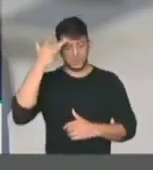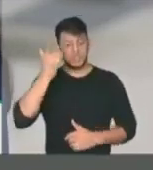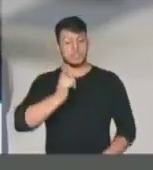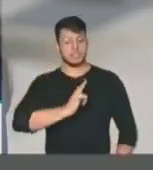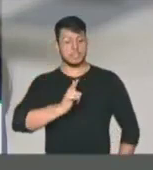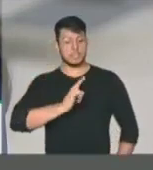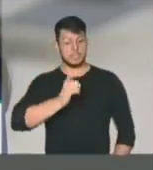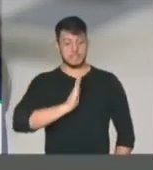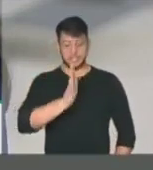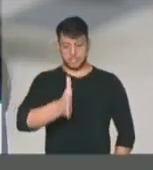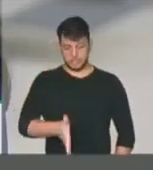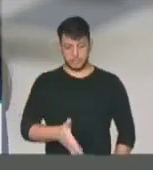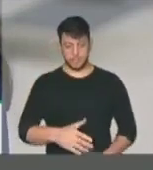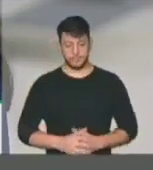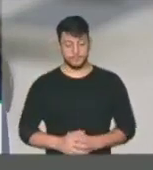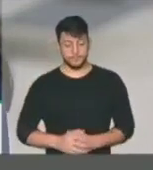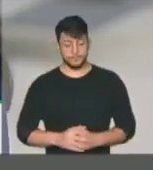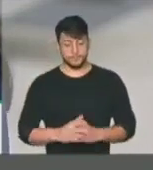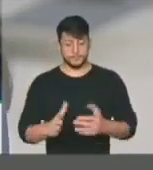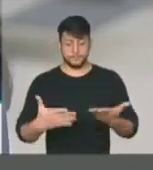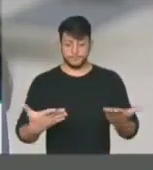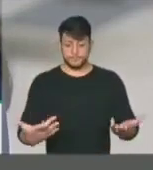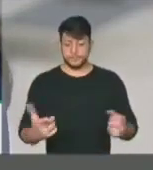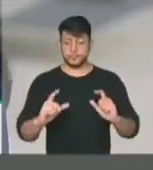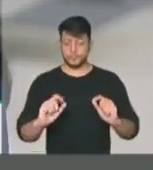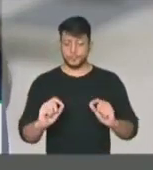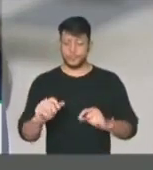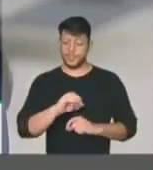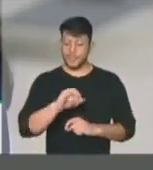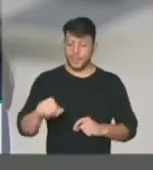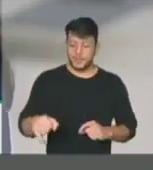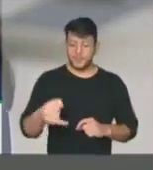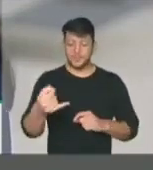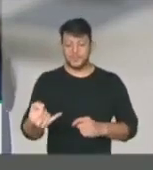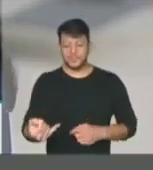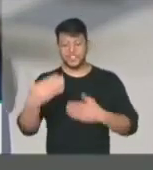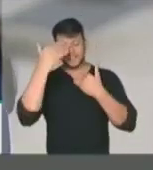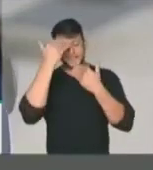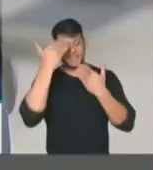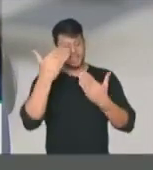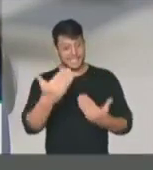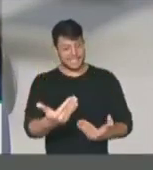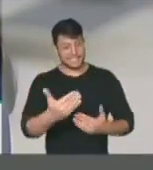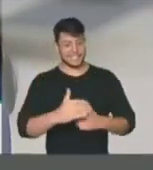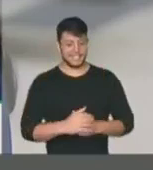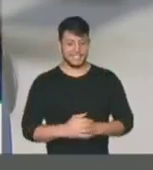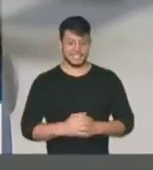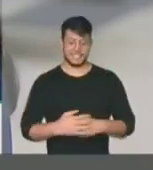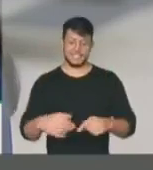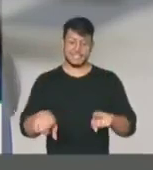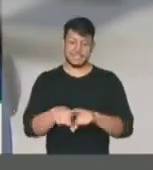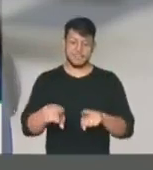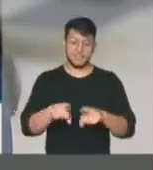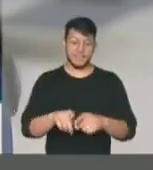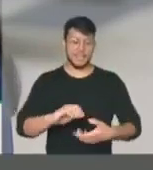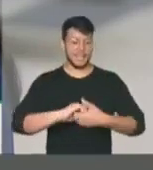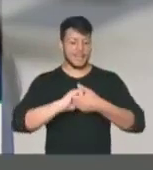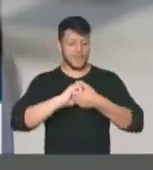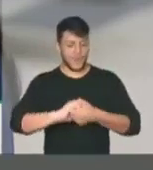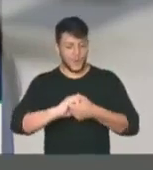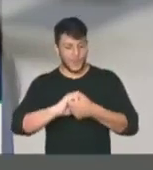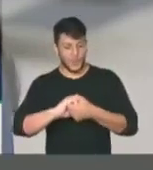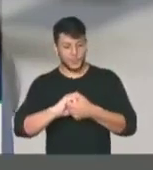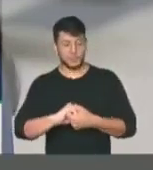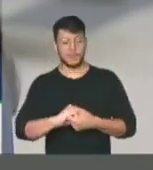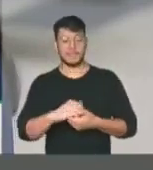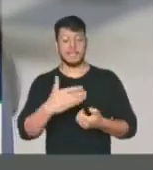tem da parte do poder público. Então, fazer essa referência a essa visita e deixar essa saudação do